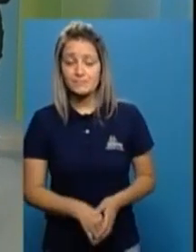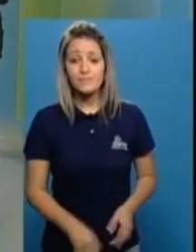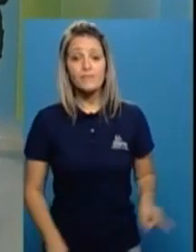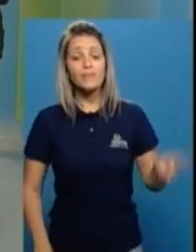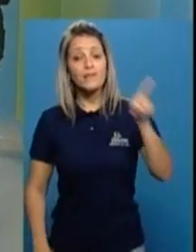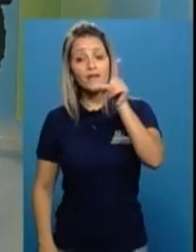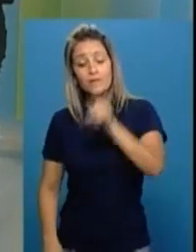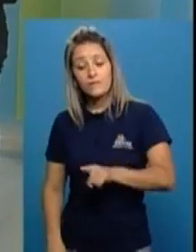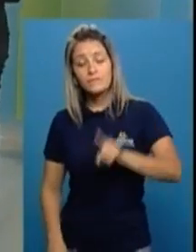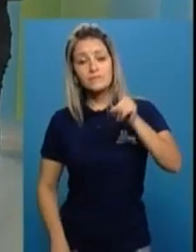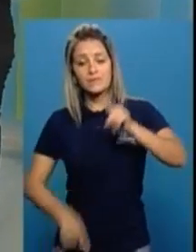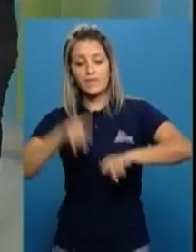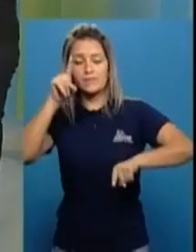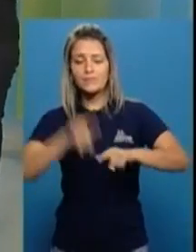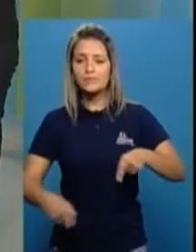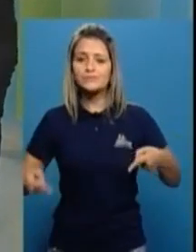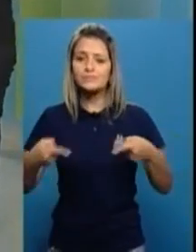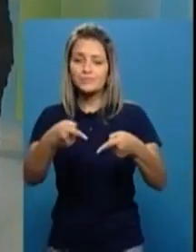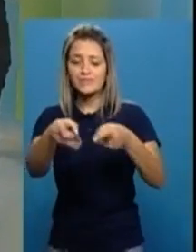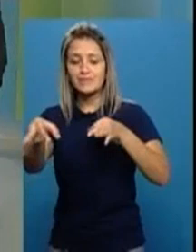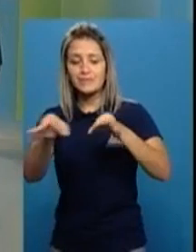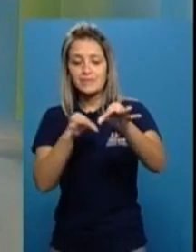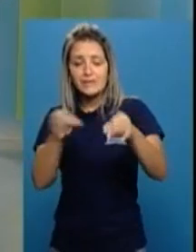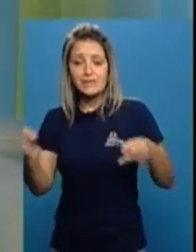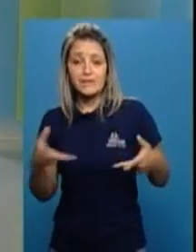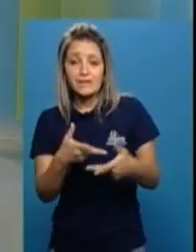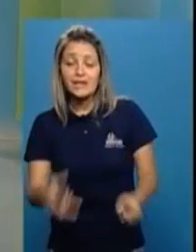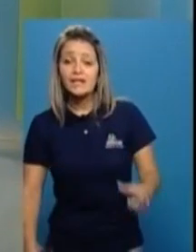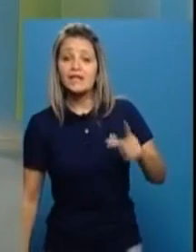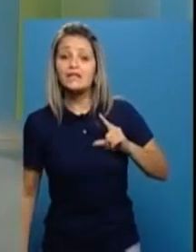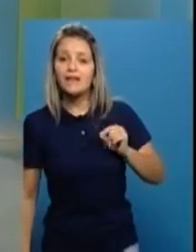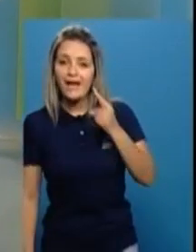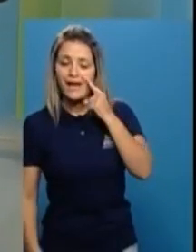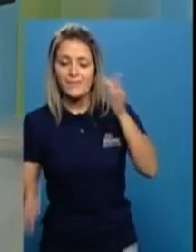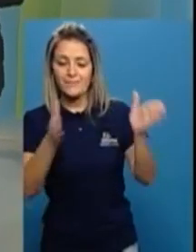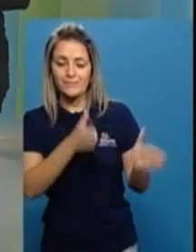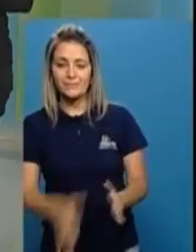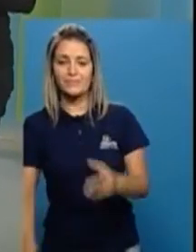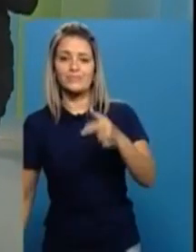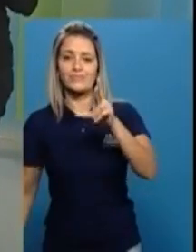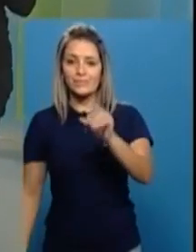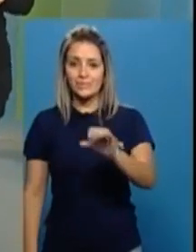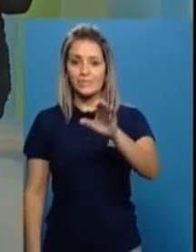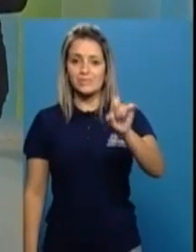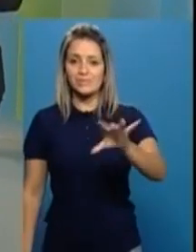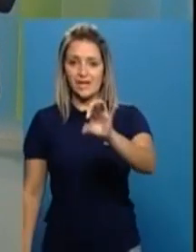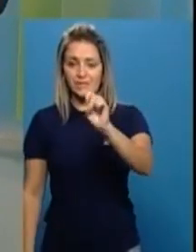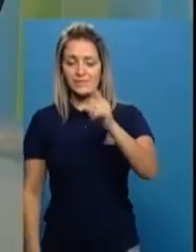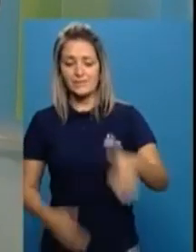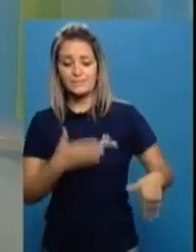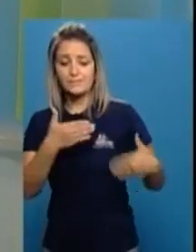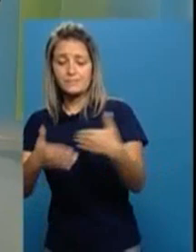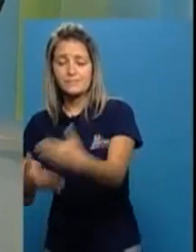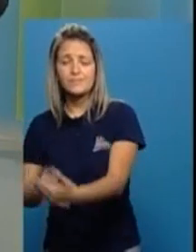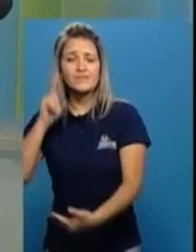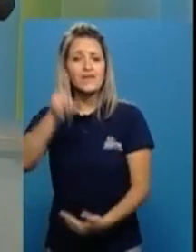sob projeto. E aí nós temos, também conhecido por processos. Ele tem como objetivo